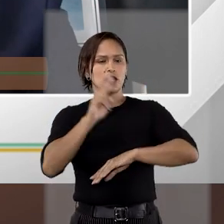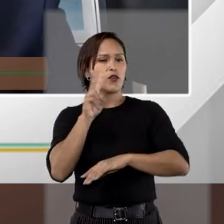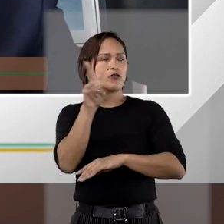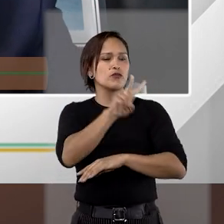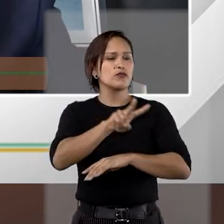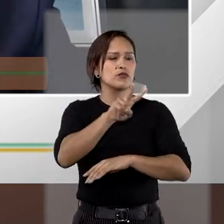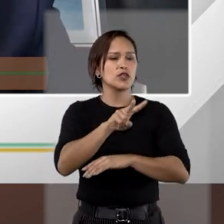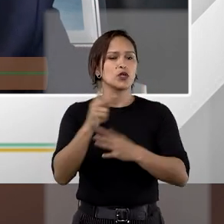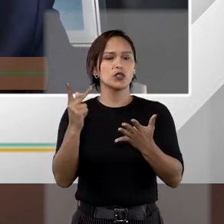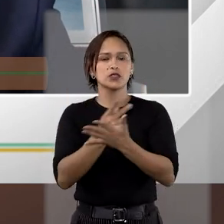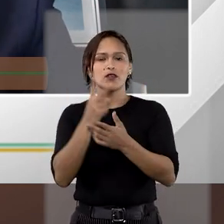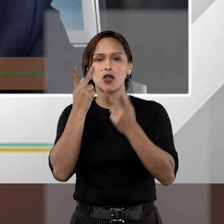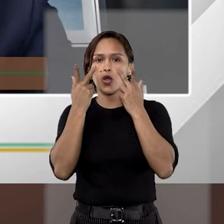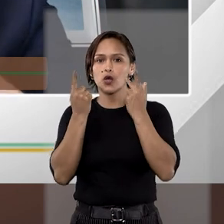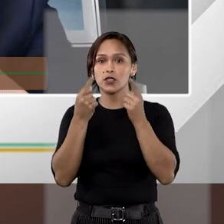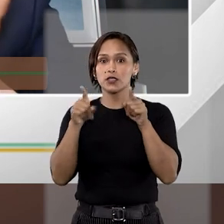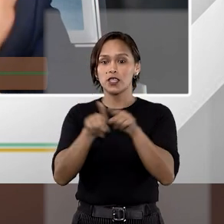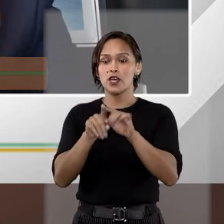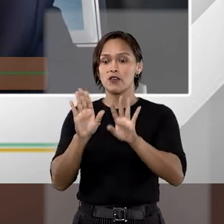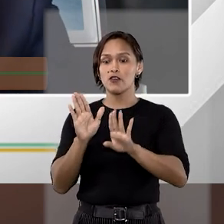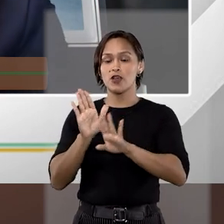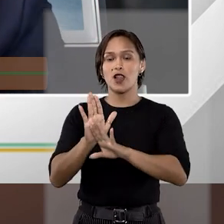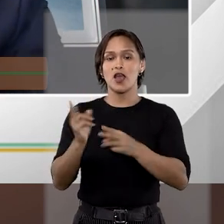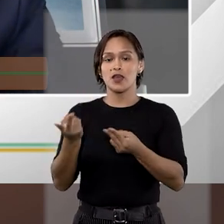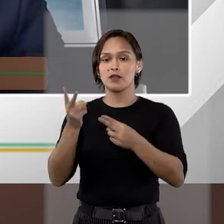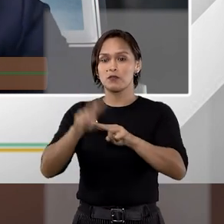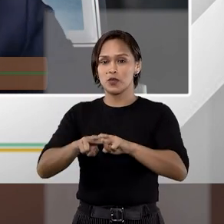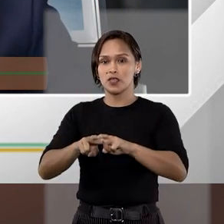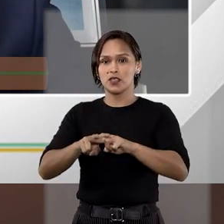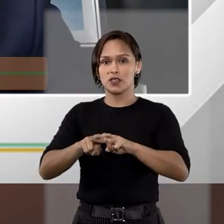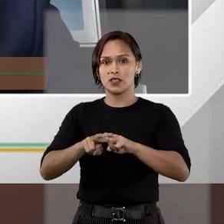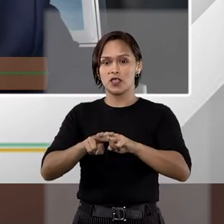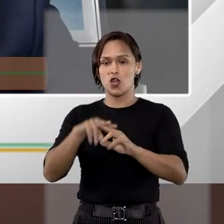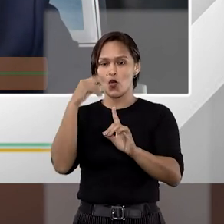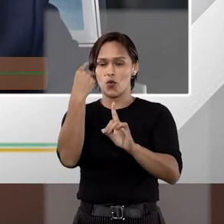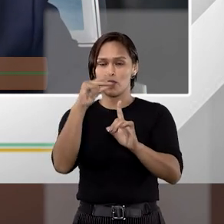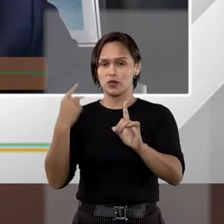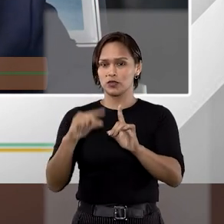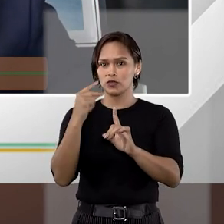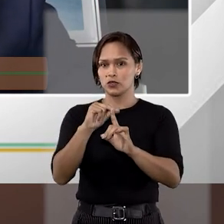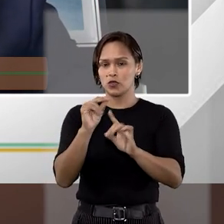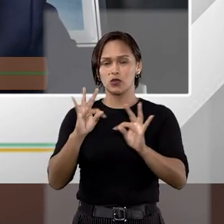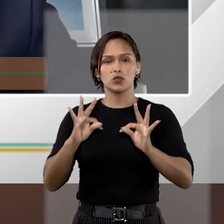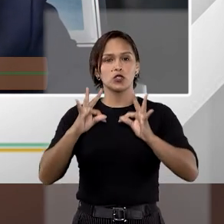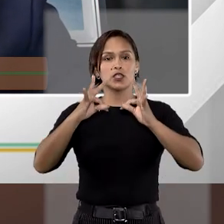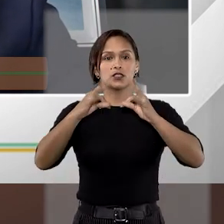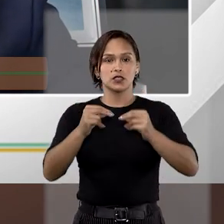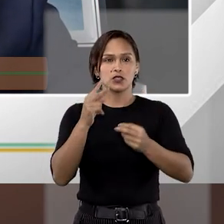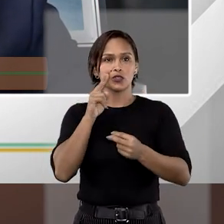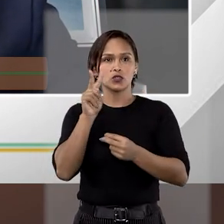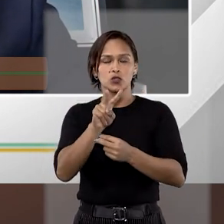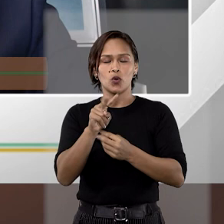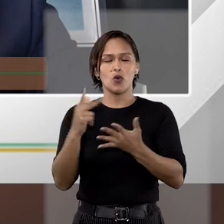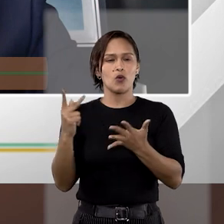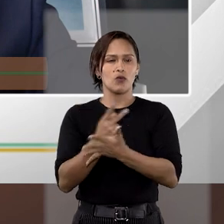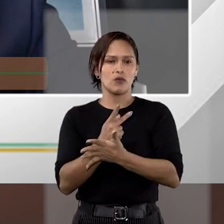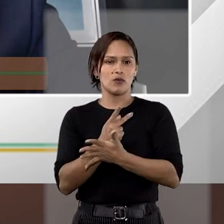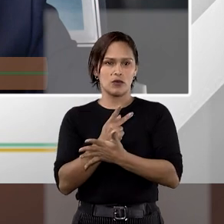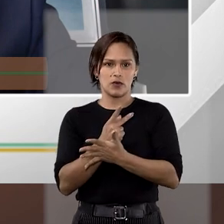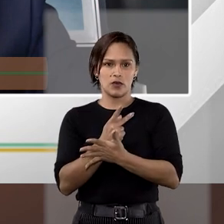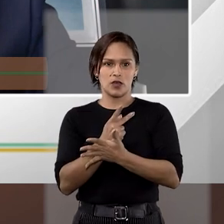viu aquela situação de flagrância e foi lá e prenderam em flagrante o agressor se tudo